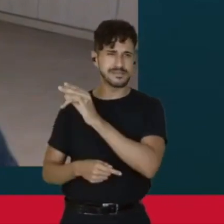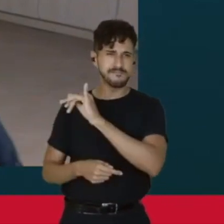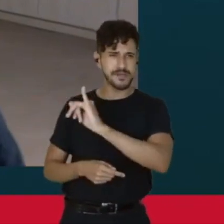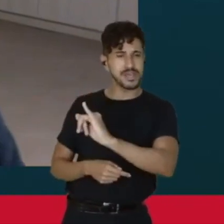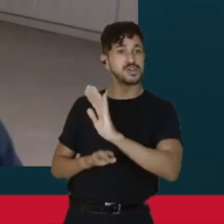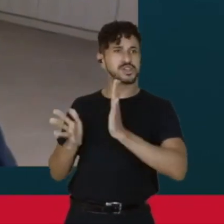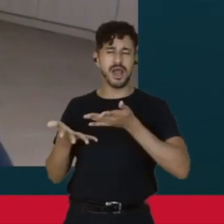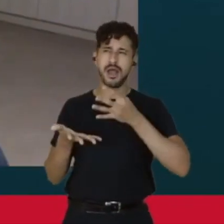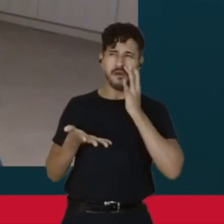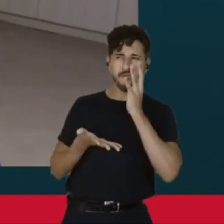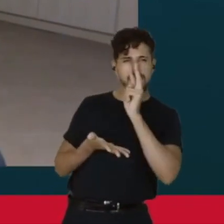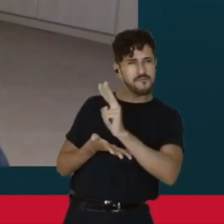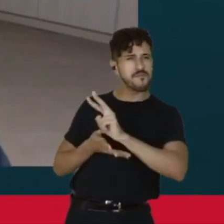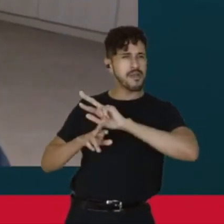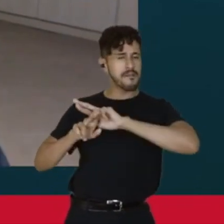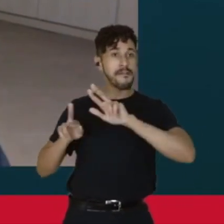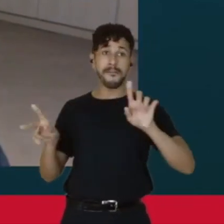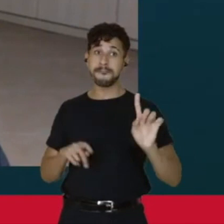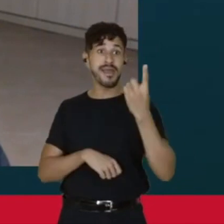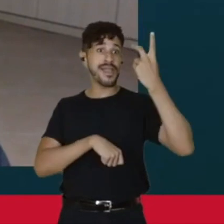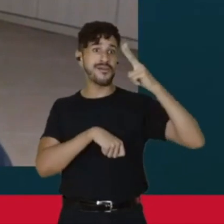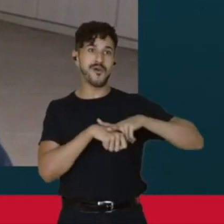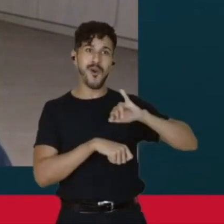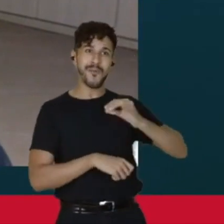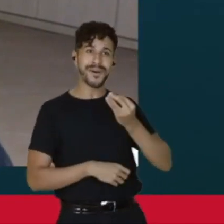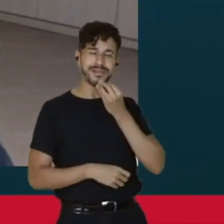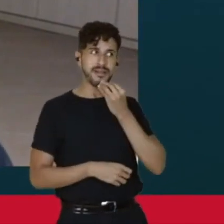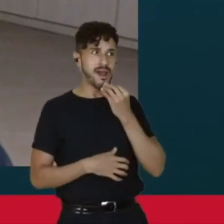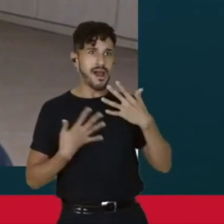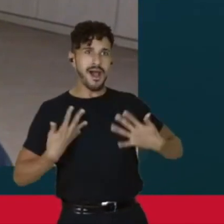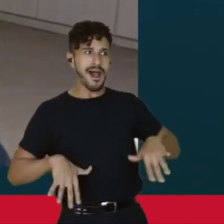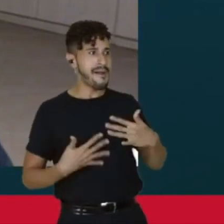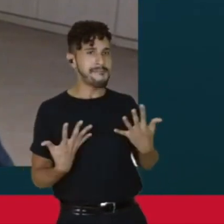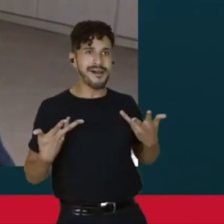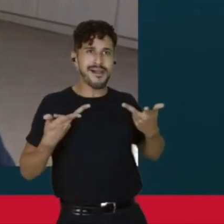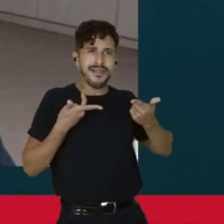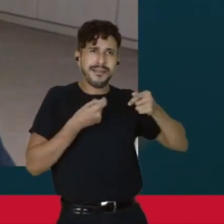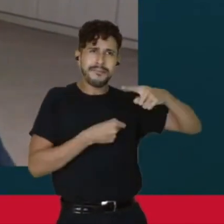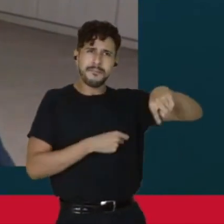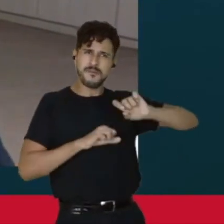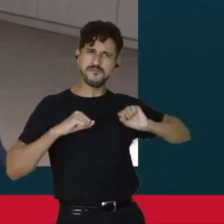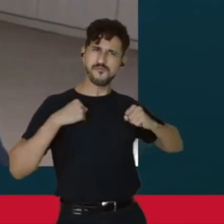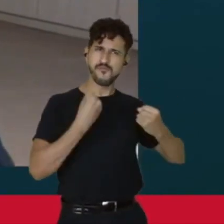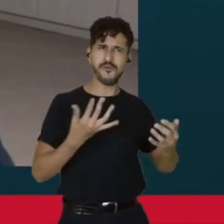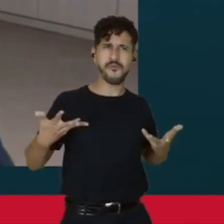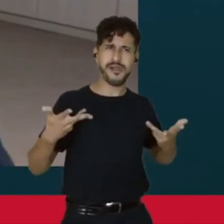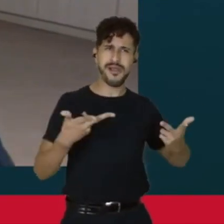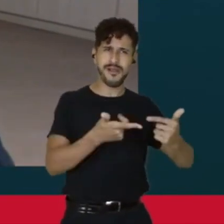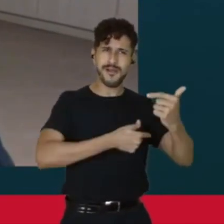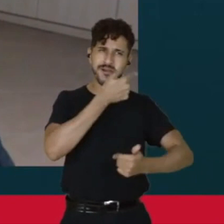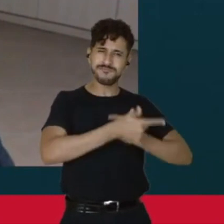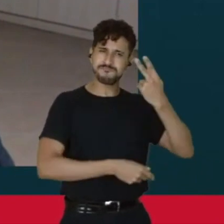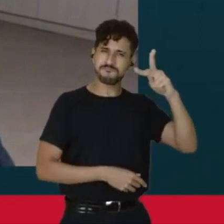visto, acompanhado à distância, mas foi a primeira vez que eu tive a oportunidade, e é impressionante, né, o estofo, a qualidade, a dedicação